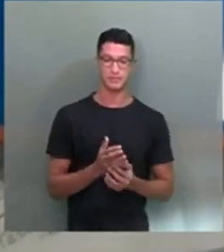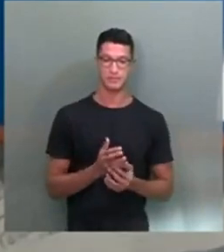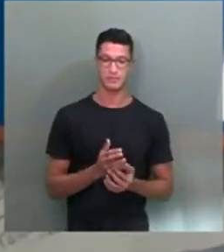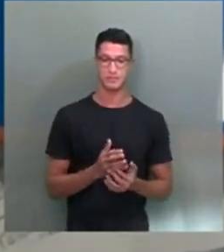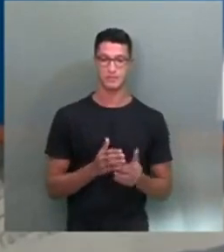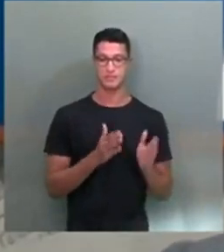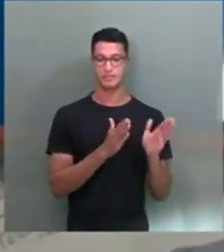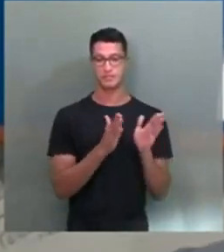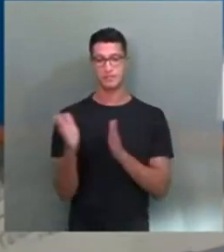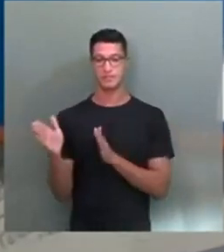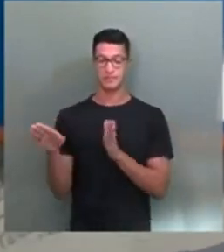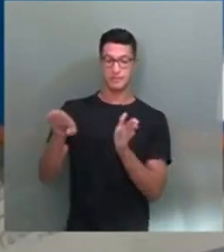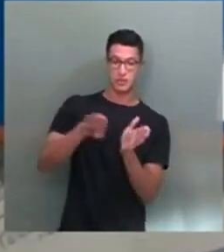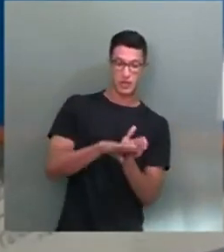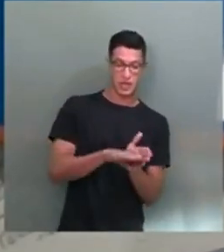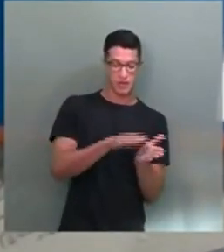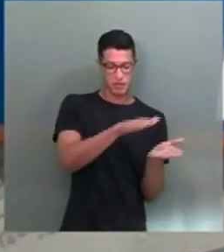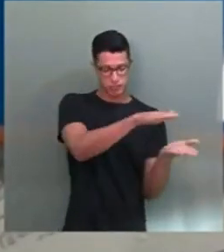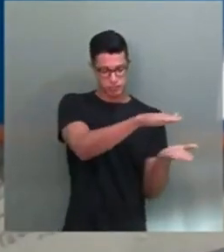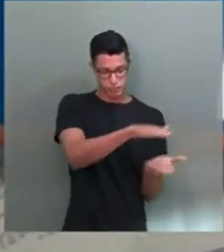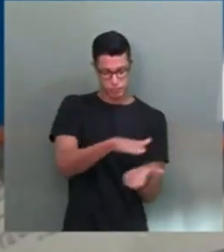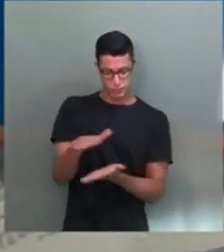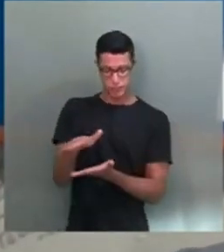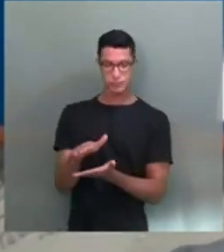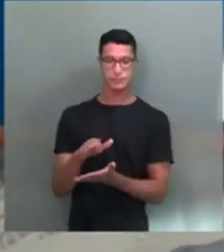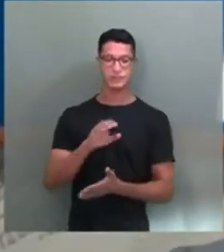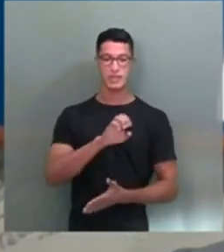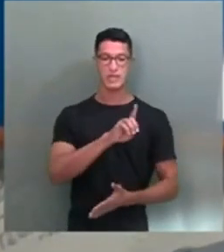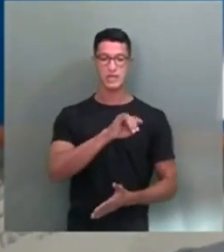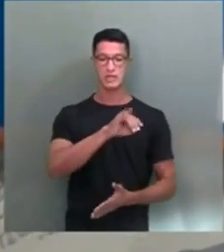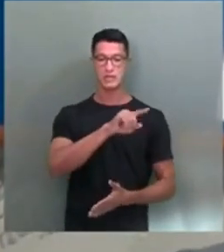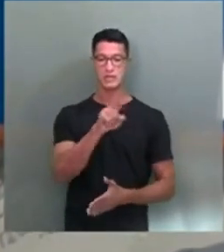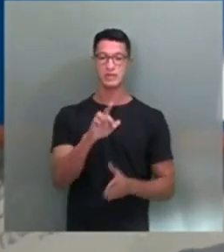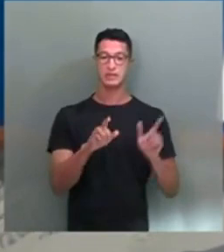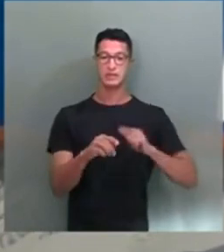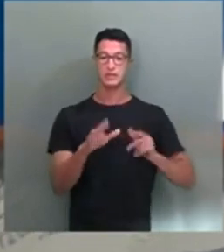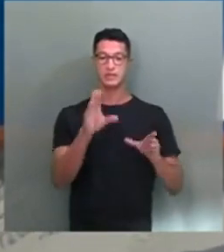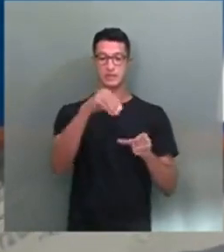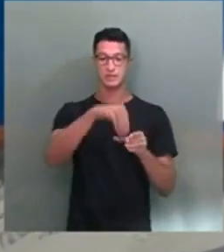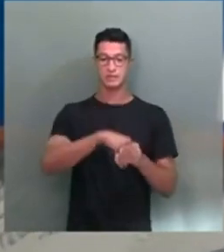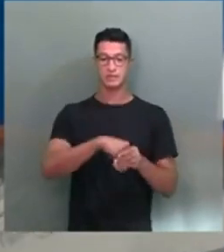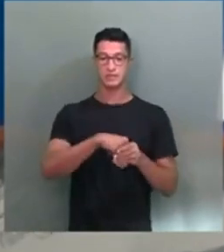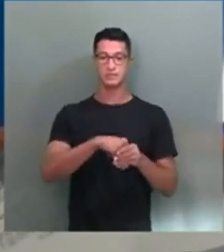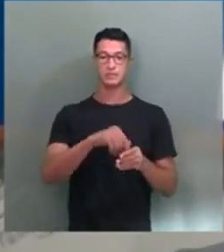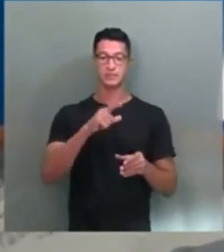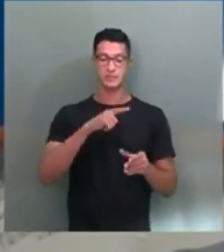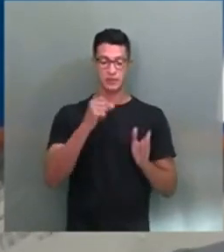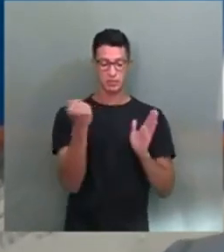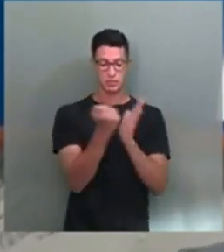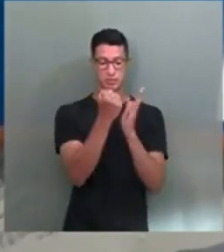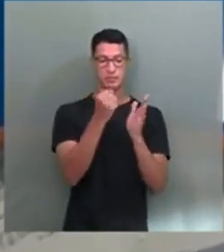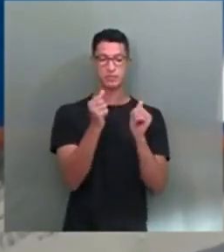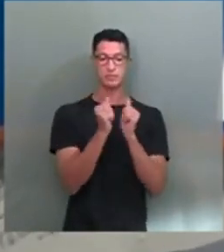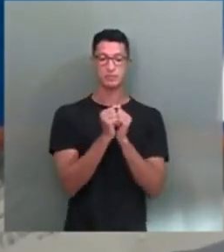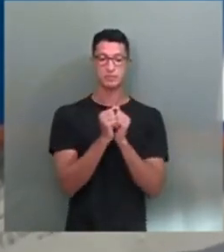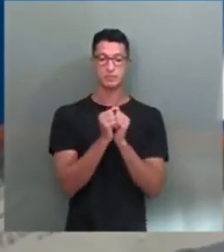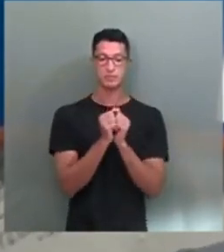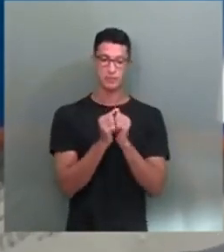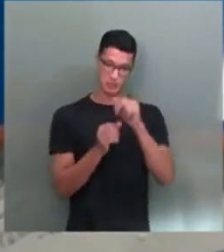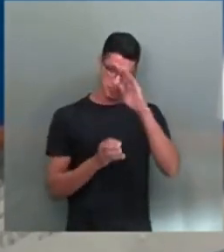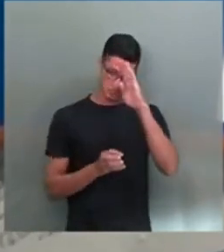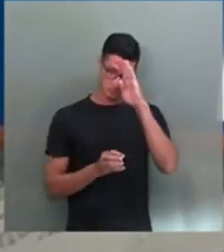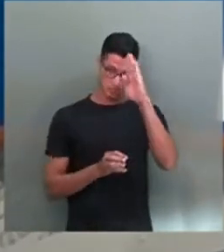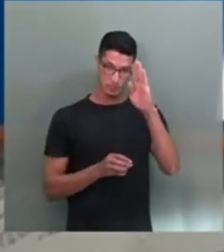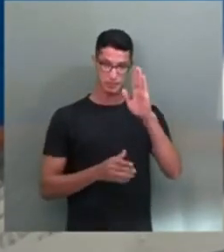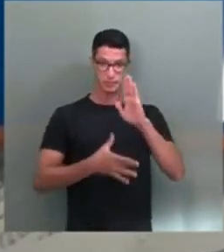Os jornais chegavam frescos da edição e era composta uma súmula com os